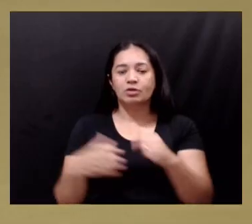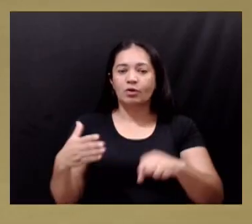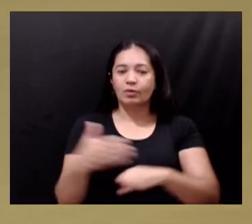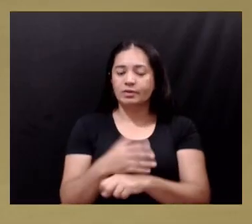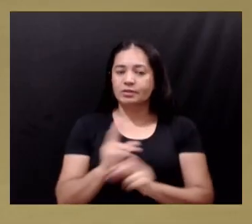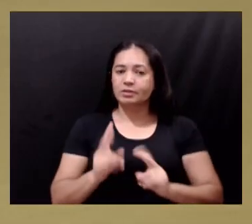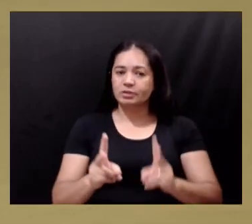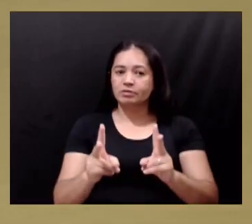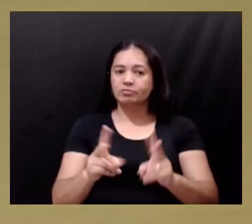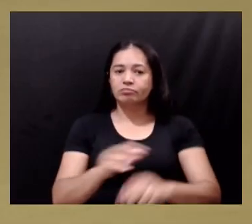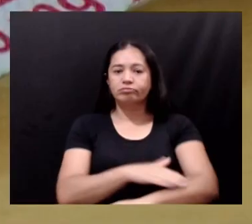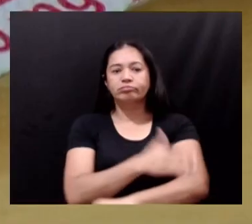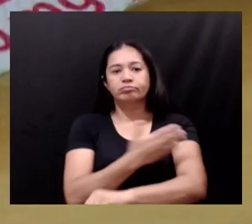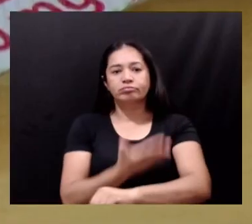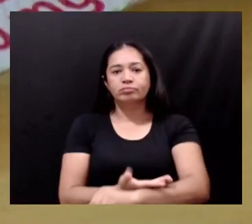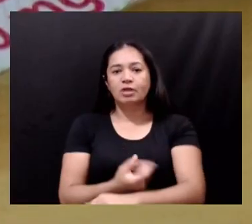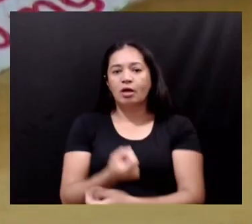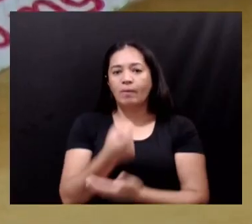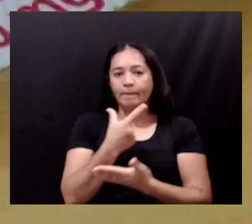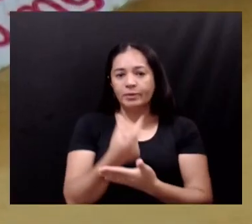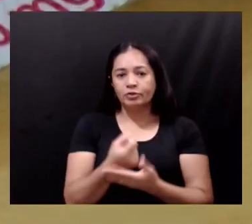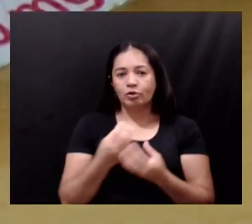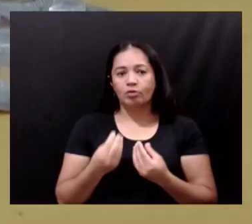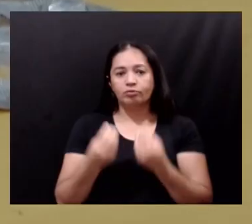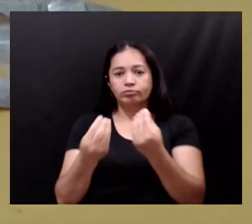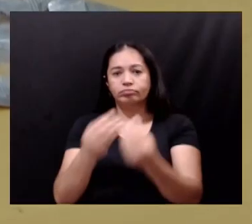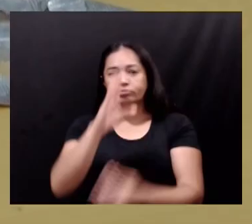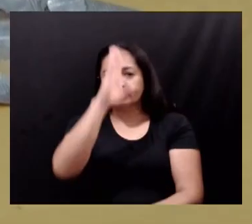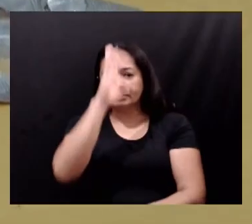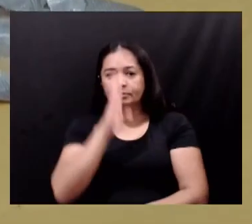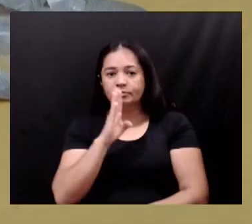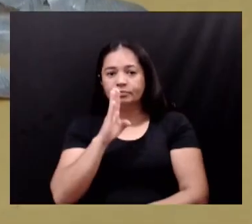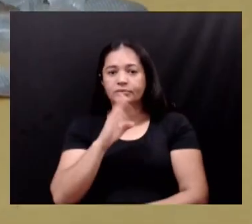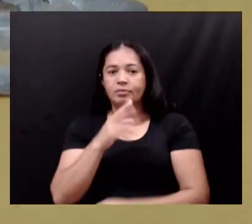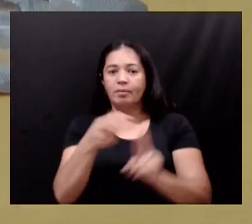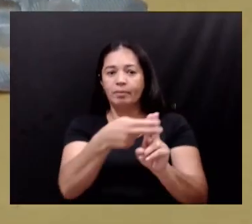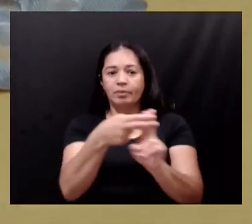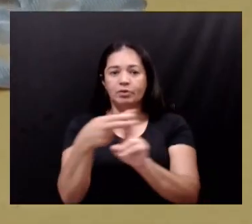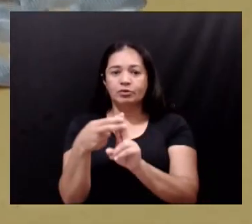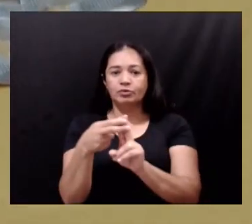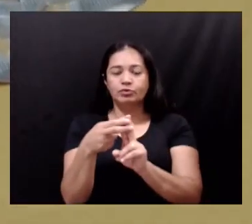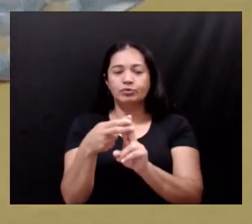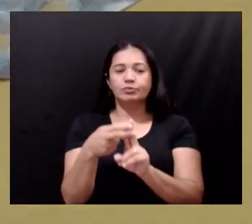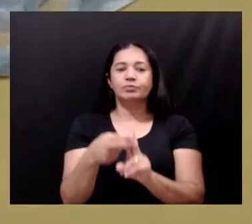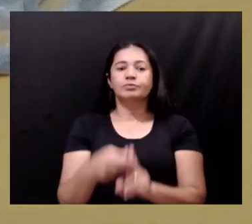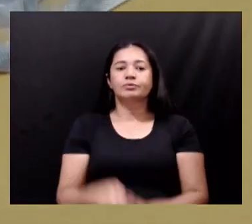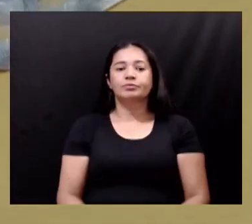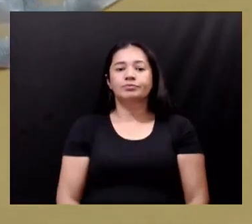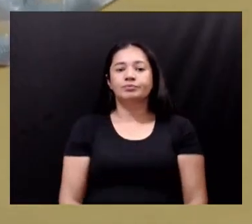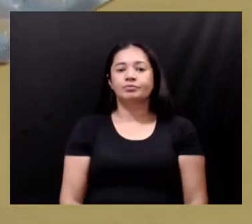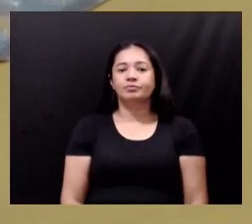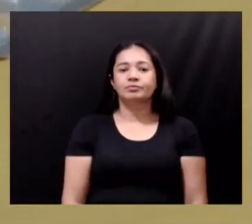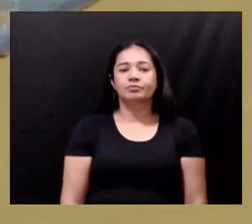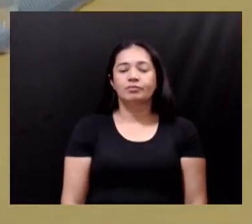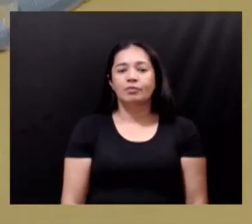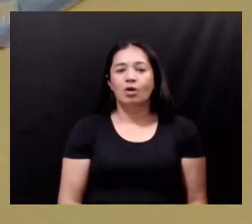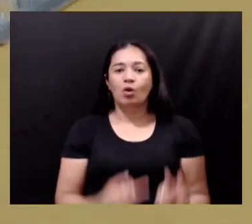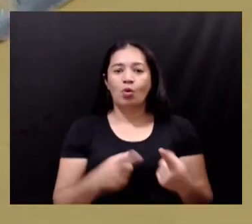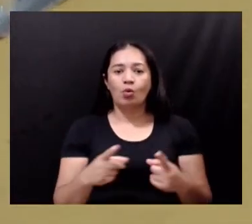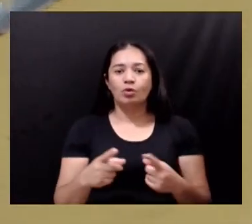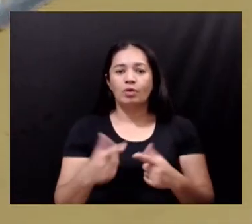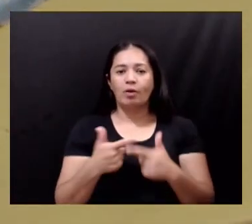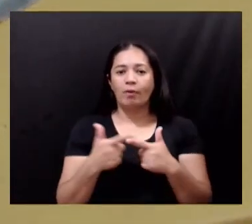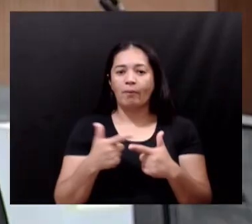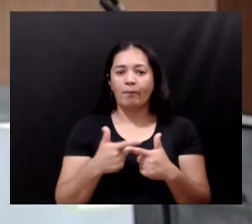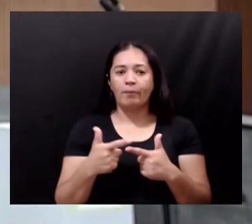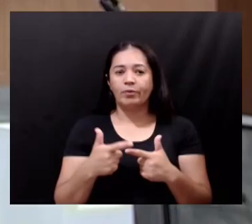aos medicamentos oferecidos gratuitamente pelo SUS, o Sistema Único de Saúde, combatendo um dos problemas frequentes no